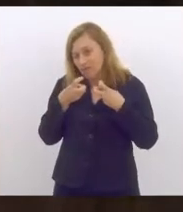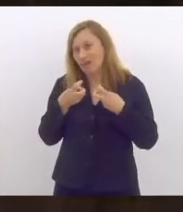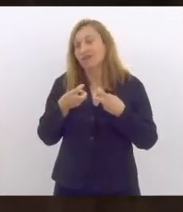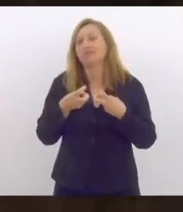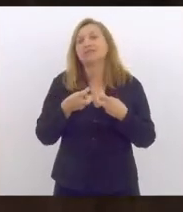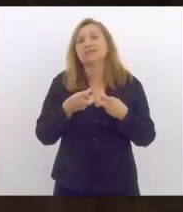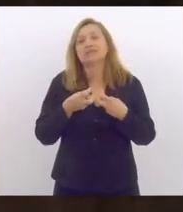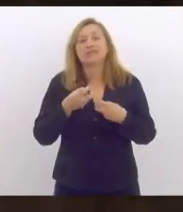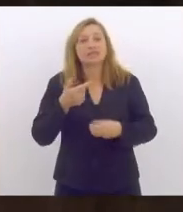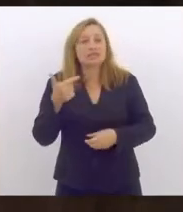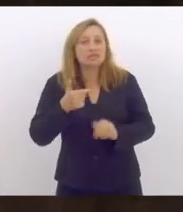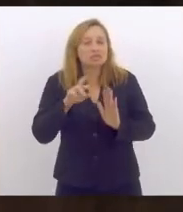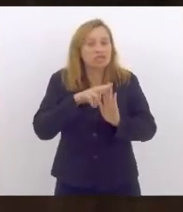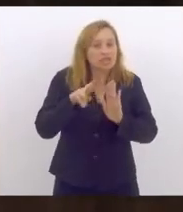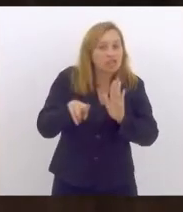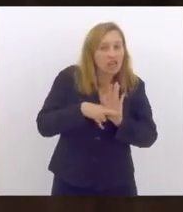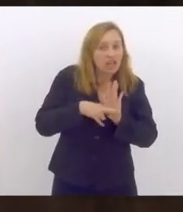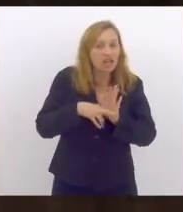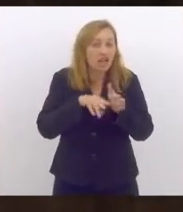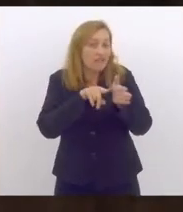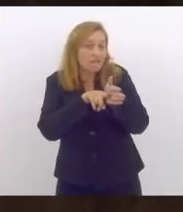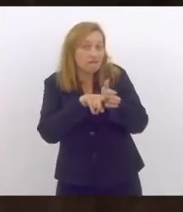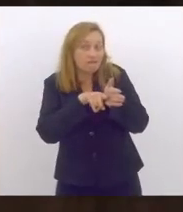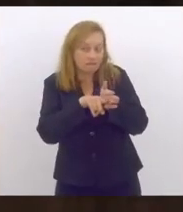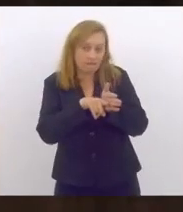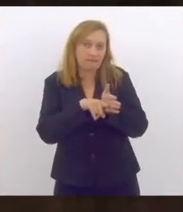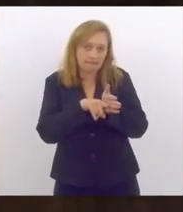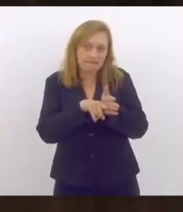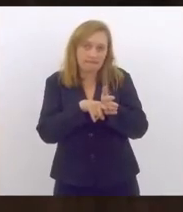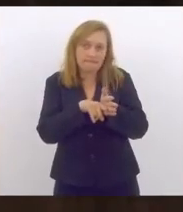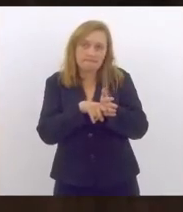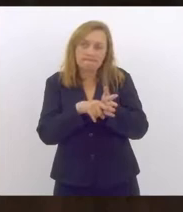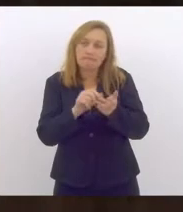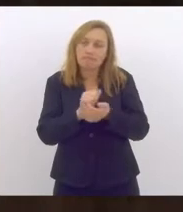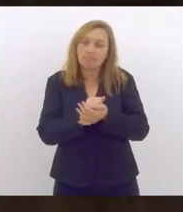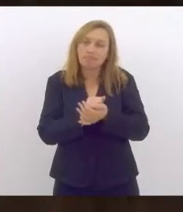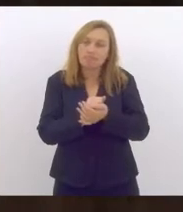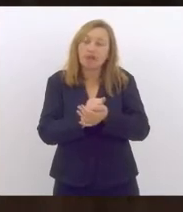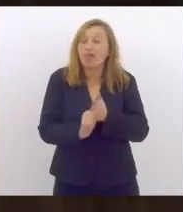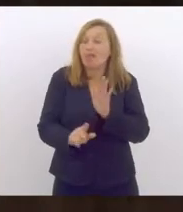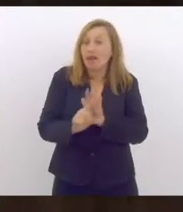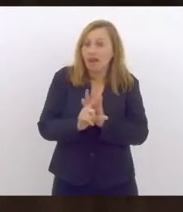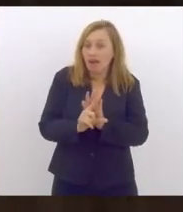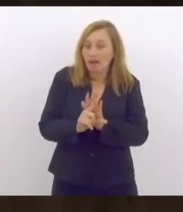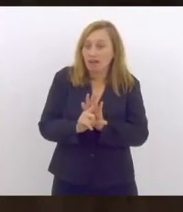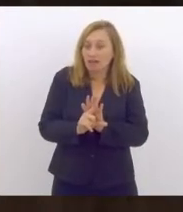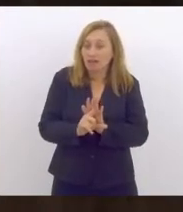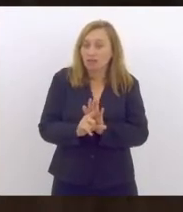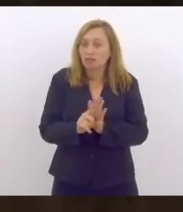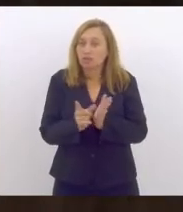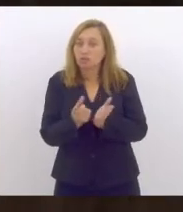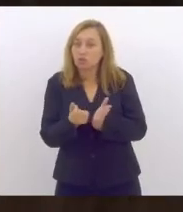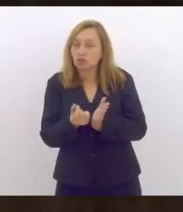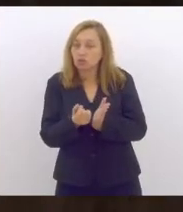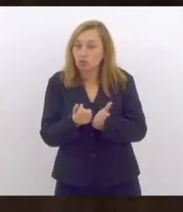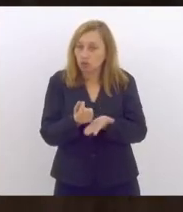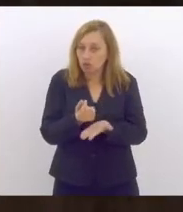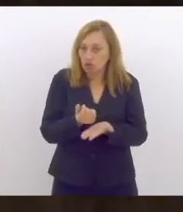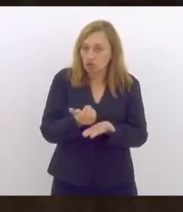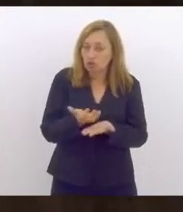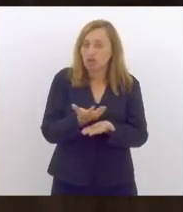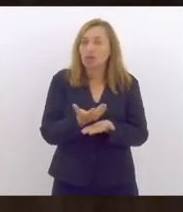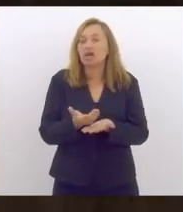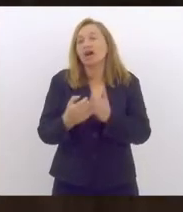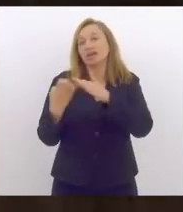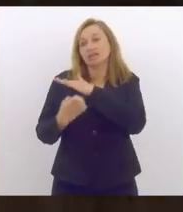que, segundo as regras fiscais estabelecidas na legislação sobre lucro presumido, As empresas